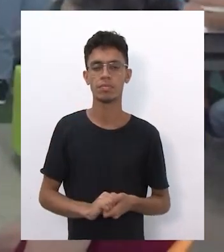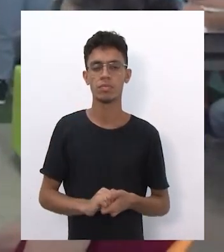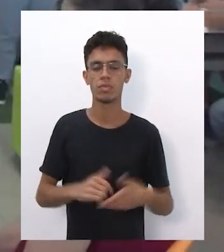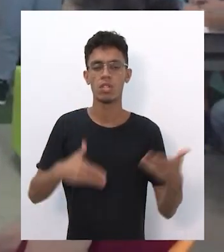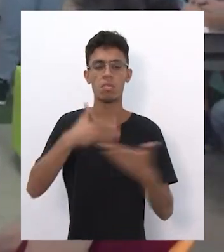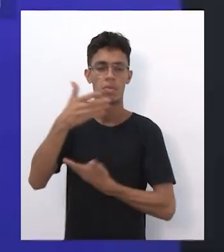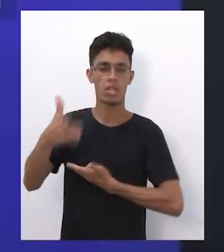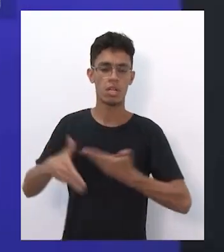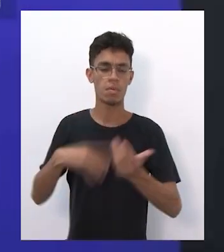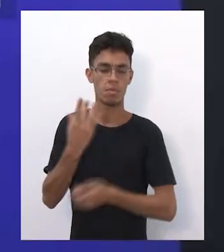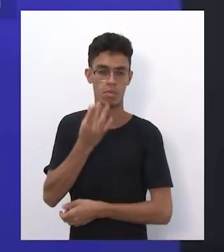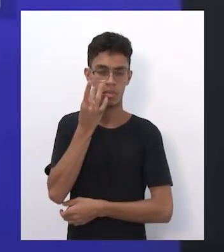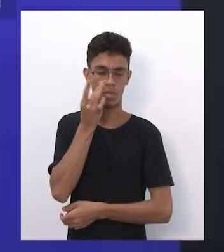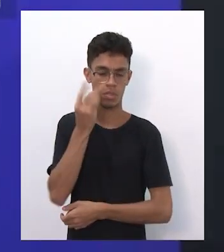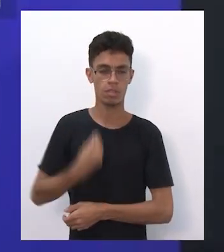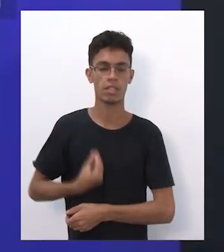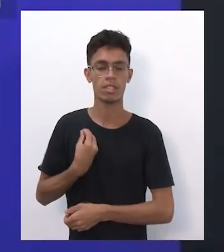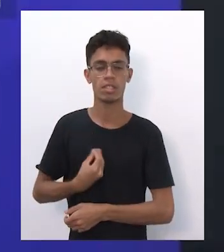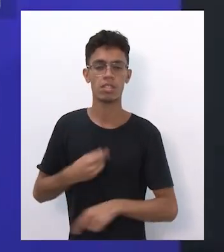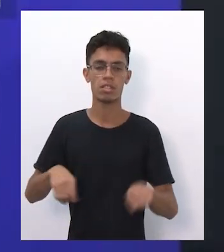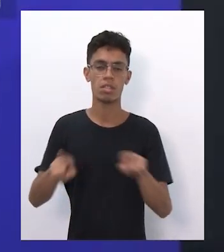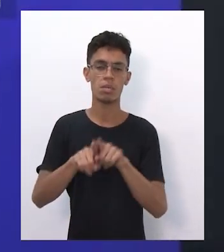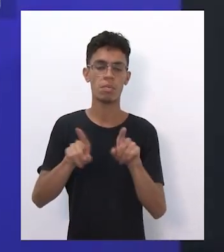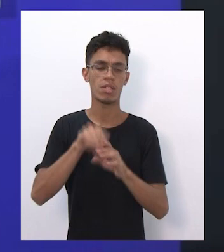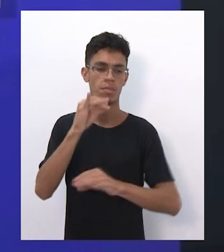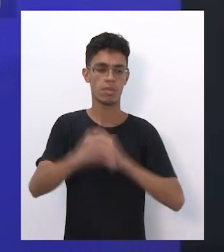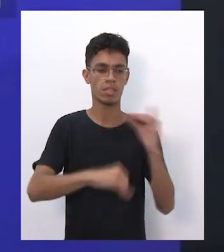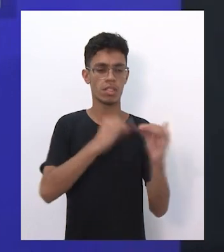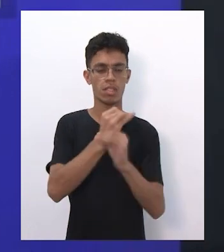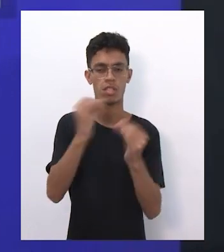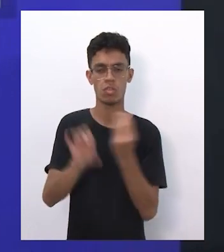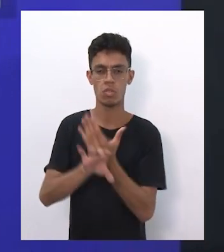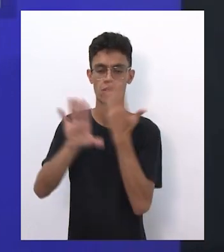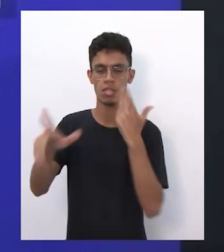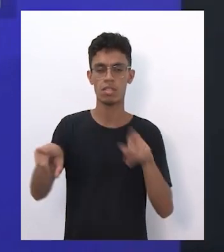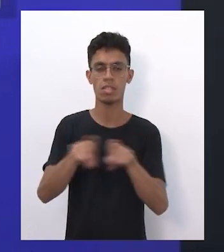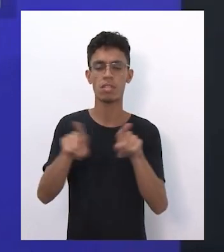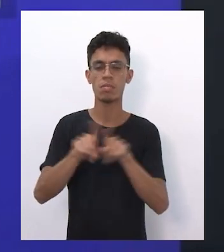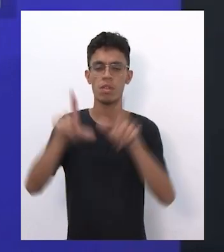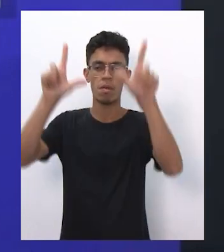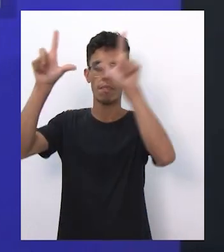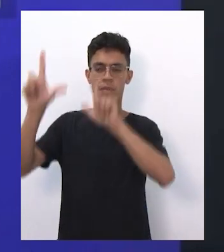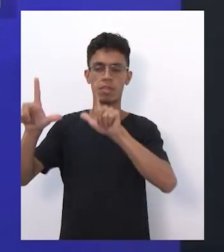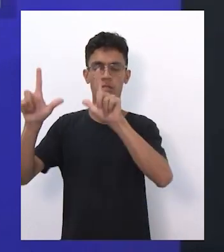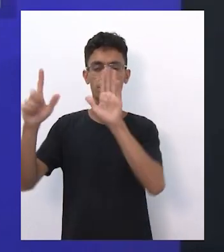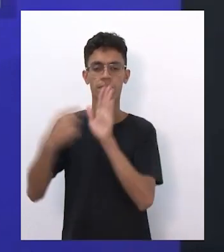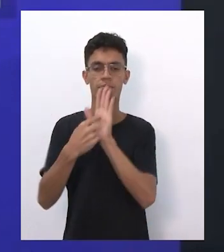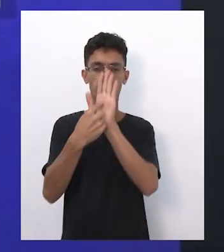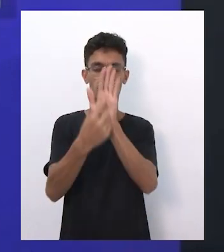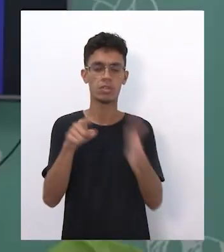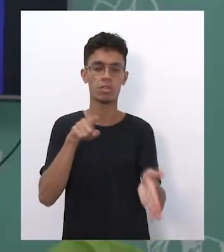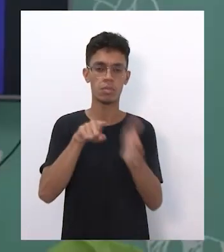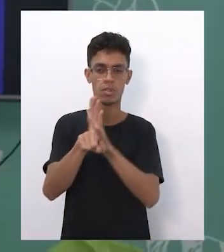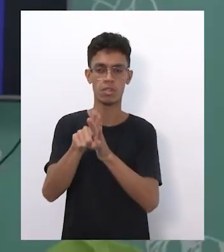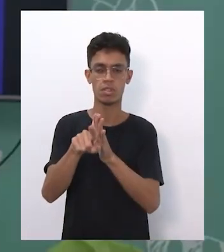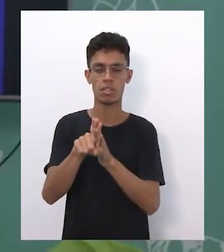fazer tanto presencialmente quanto virtualmente também. Na tela da TV vai aparecer a pergunta e as